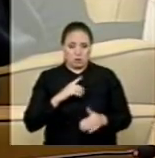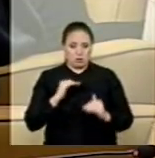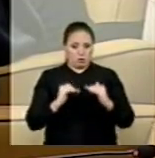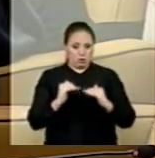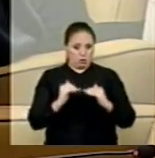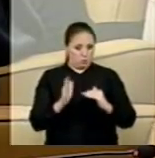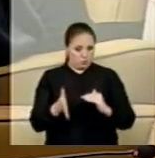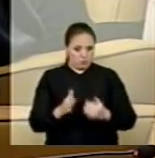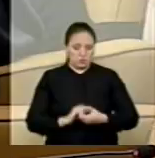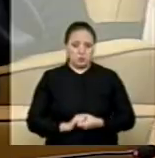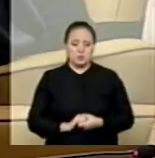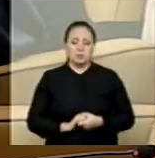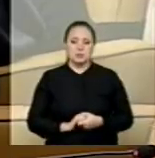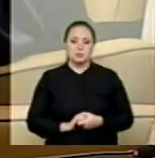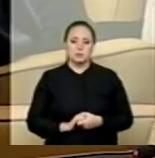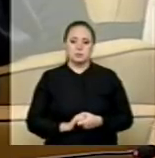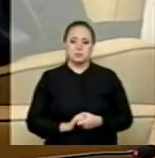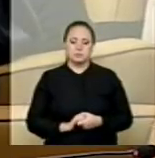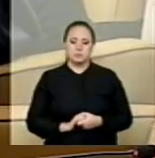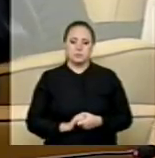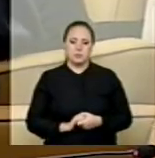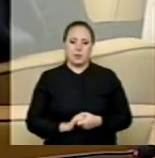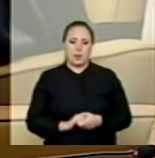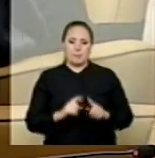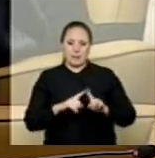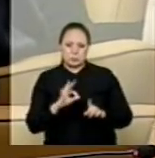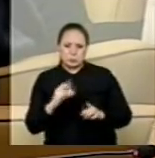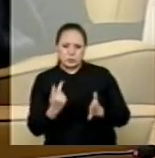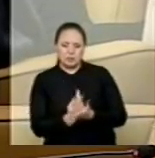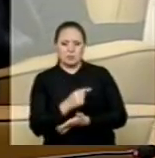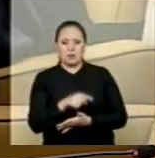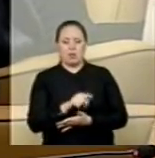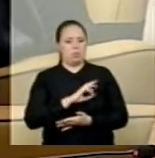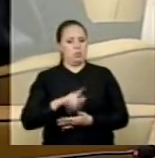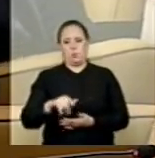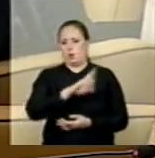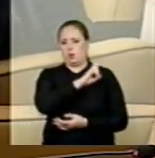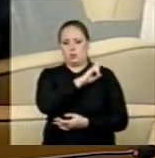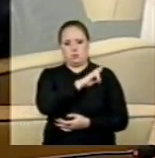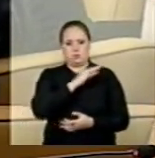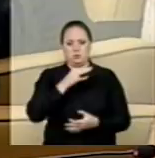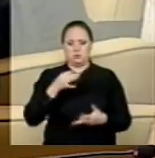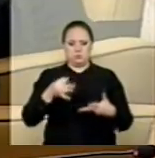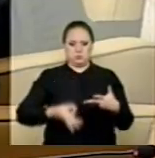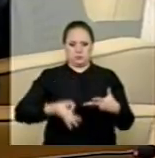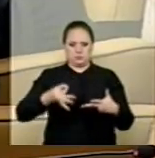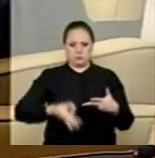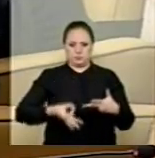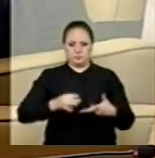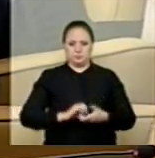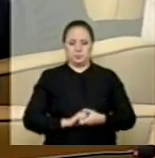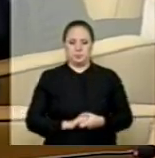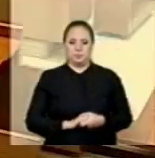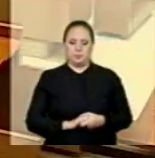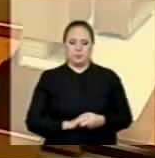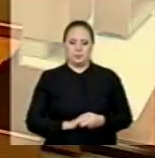todo protagonismo cabe ao judiciário. Embora o Supremo seja a última trincheira